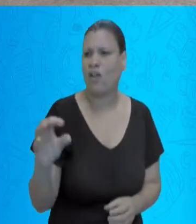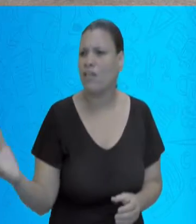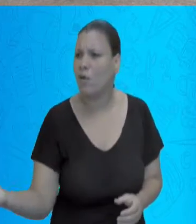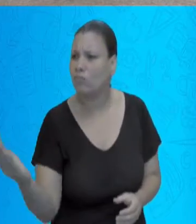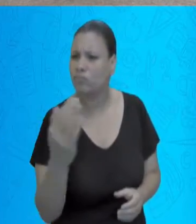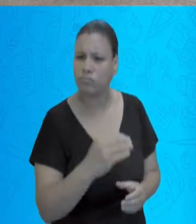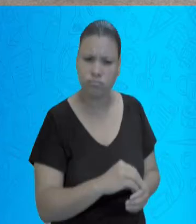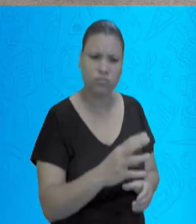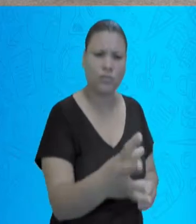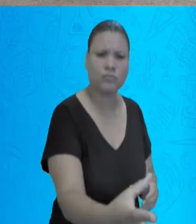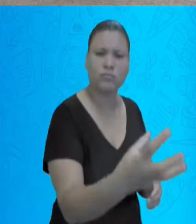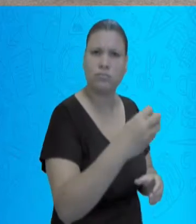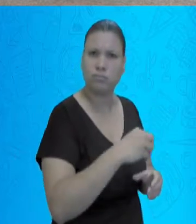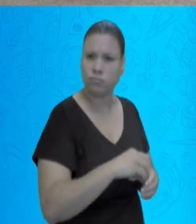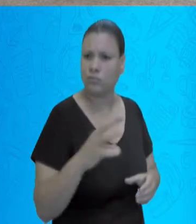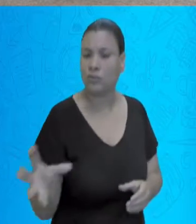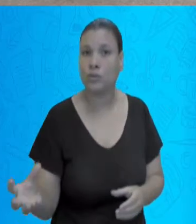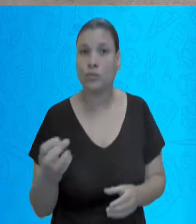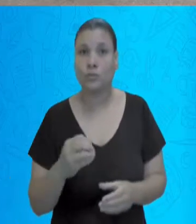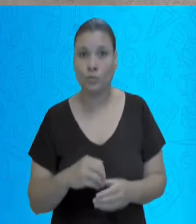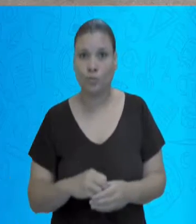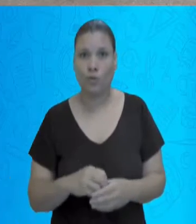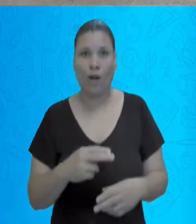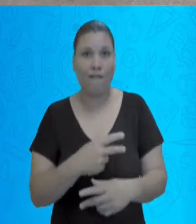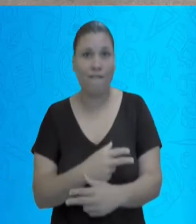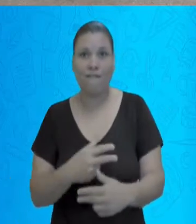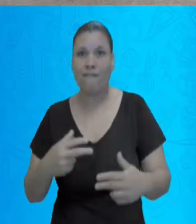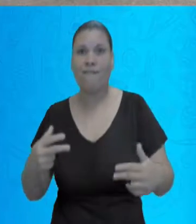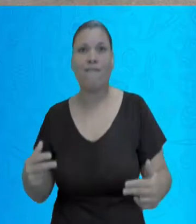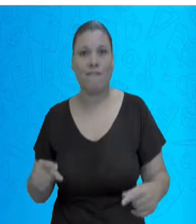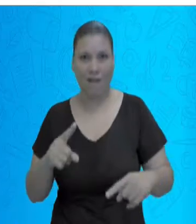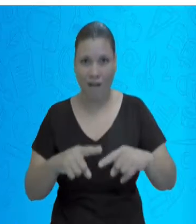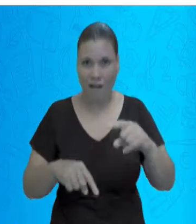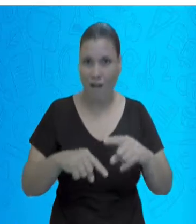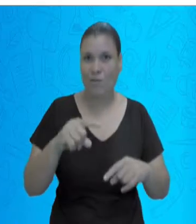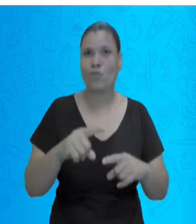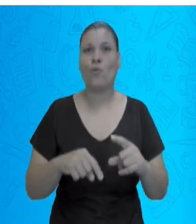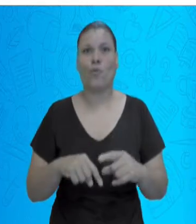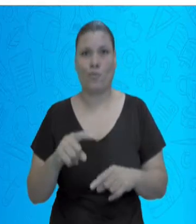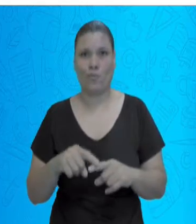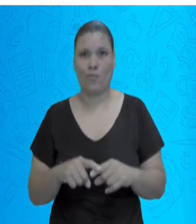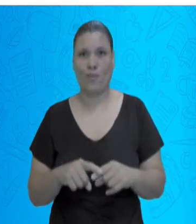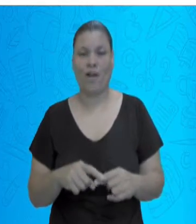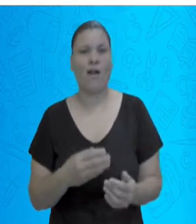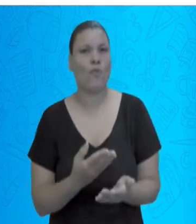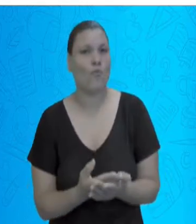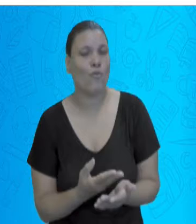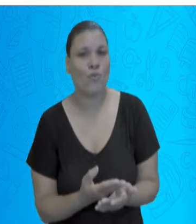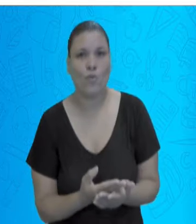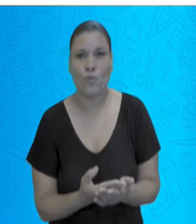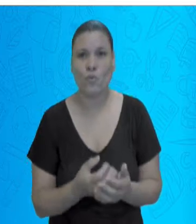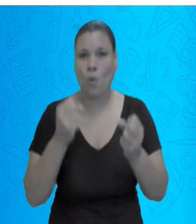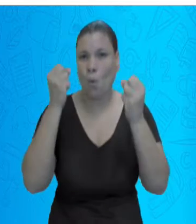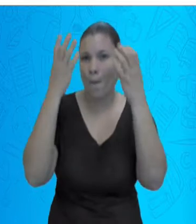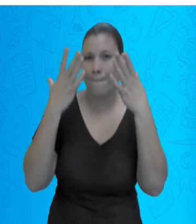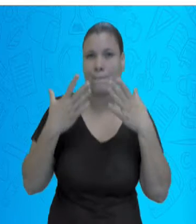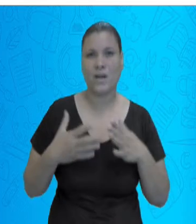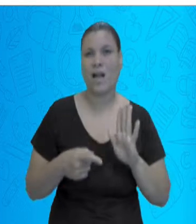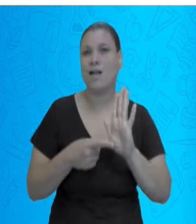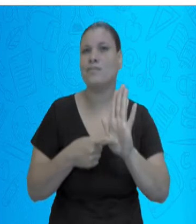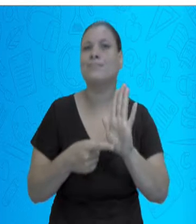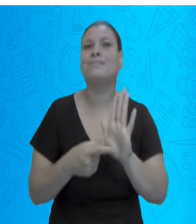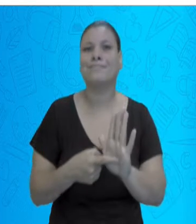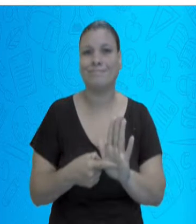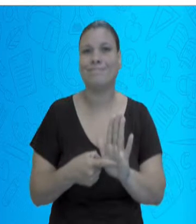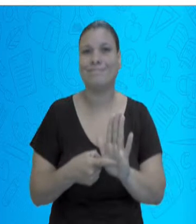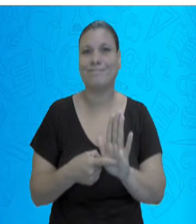trabalho que era feito pelo colecionador. Não era aberto apenas, mas eles eram abertos